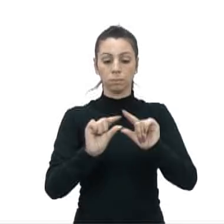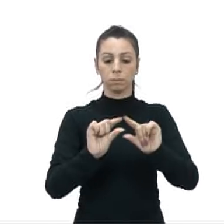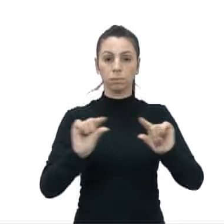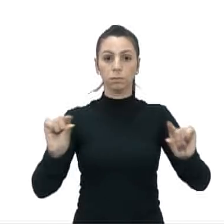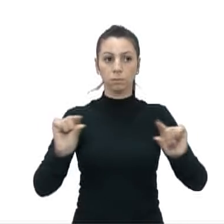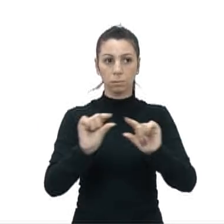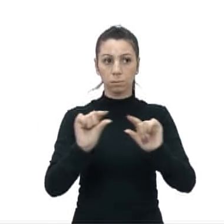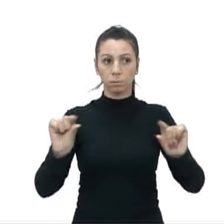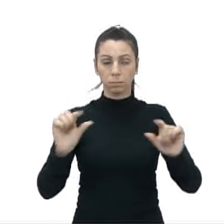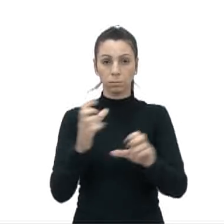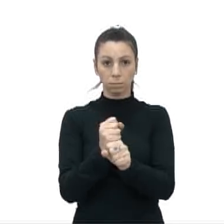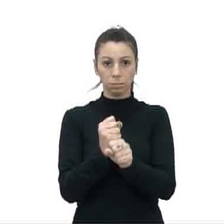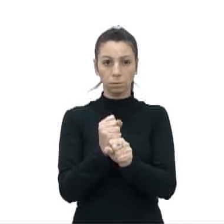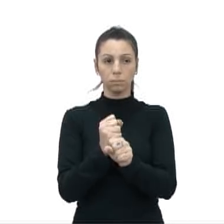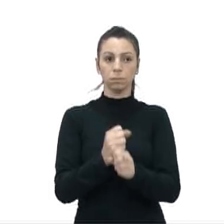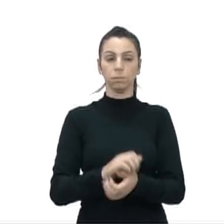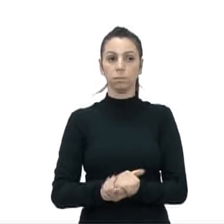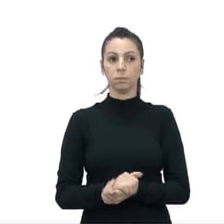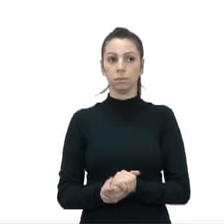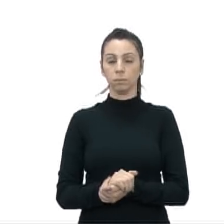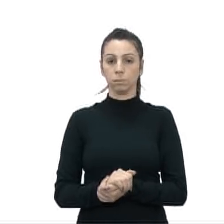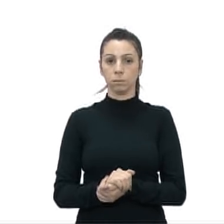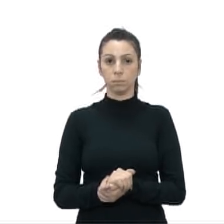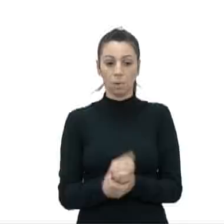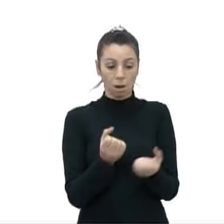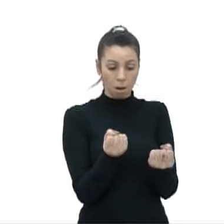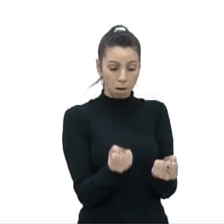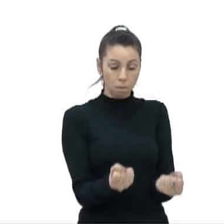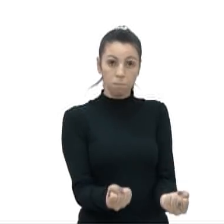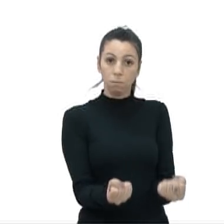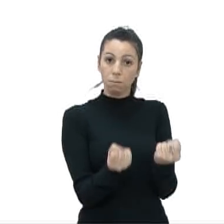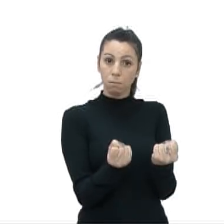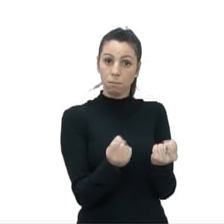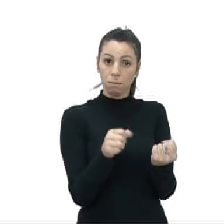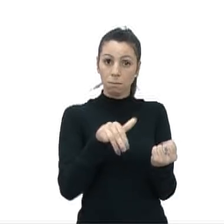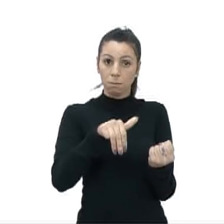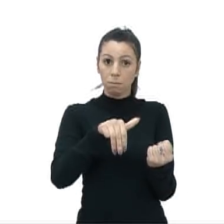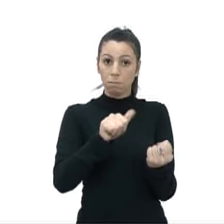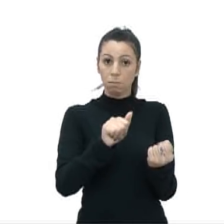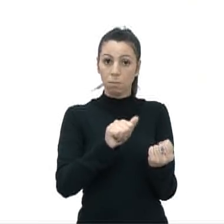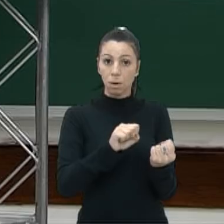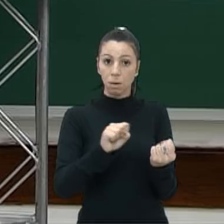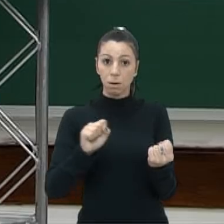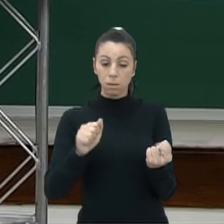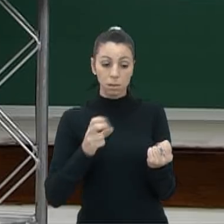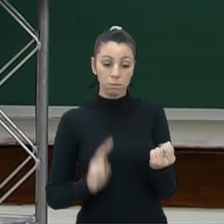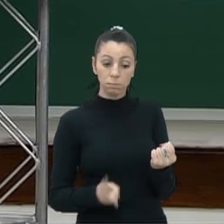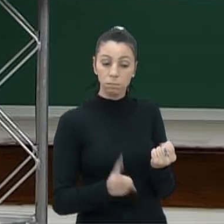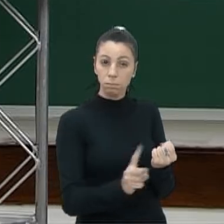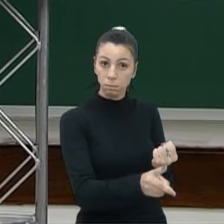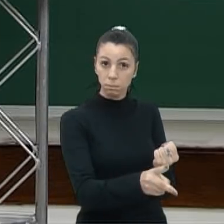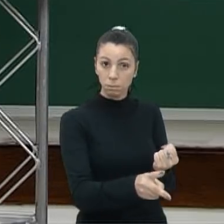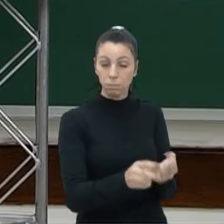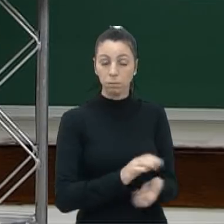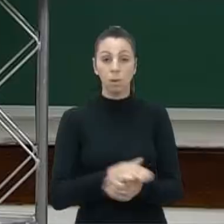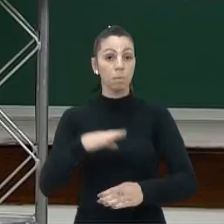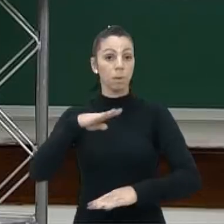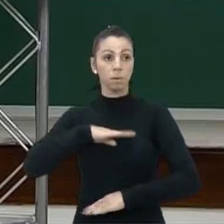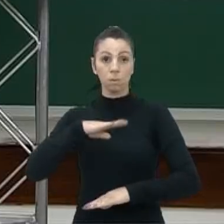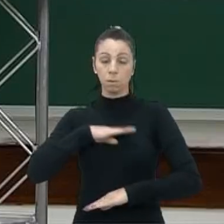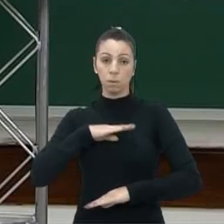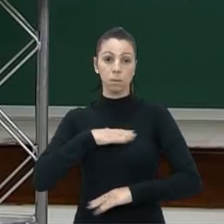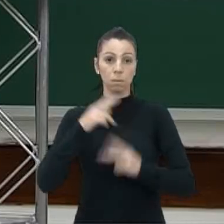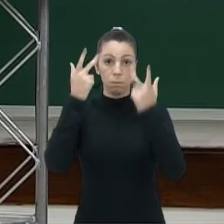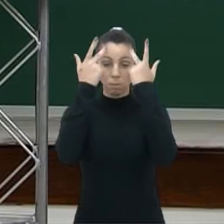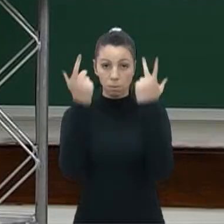pessoal, ela é uma fórmula na qual você mantém a massa constante, certo? Então, é uma situação bastante clássica, né, em